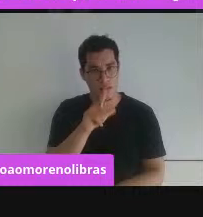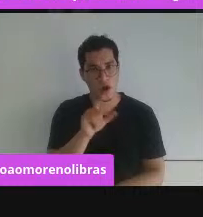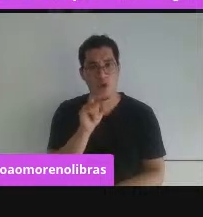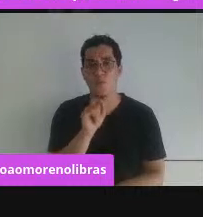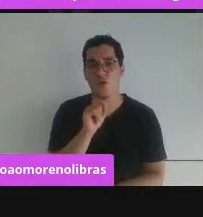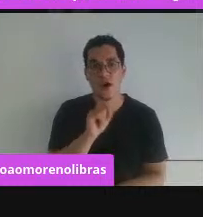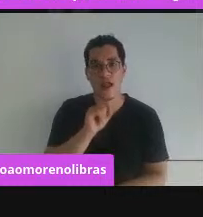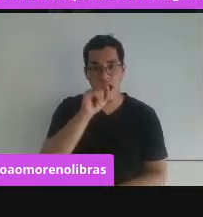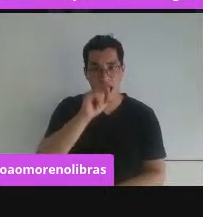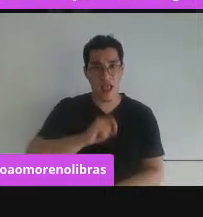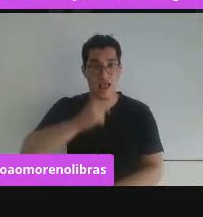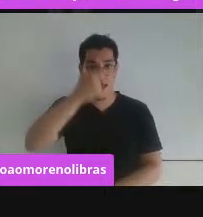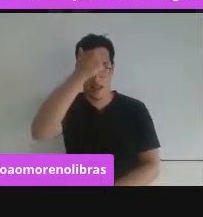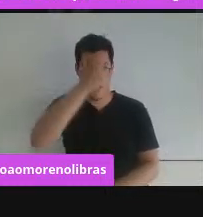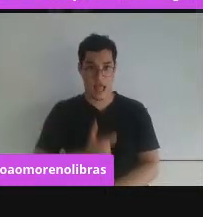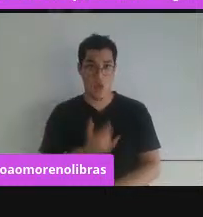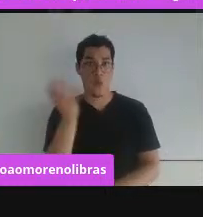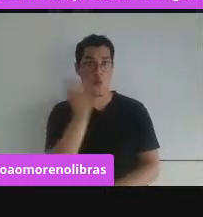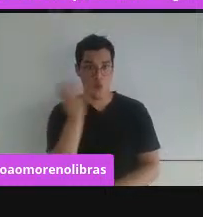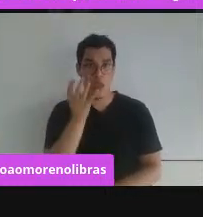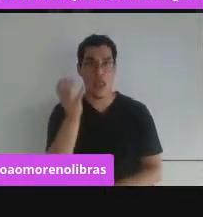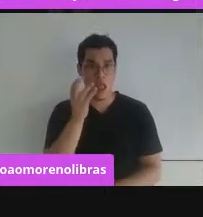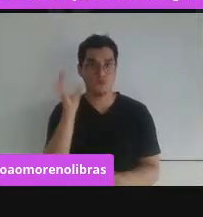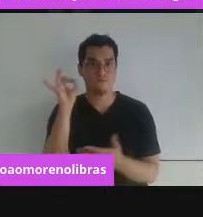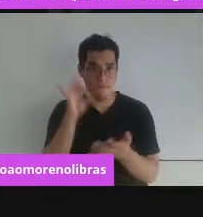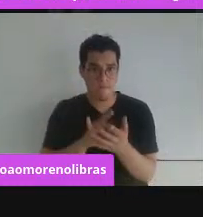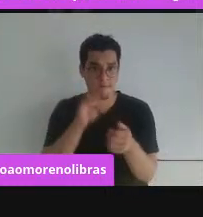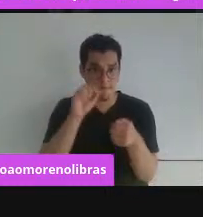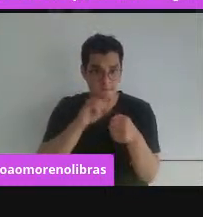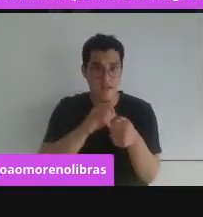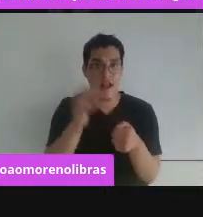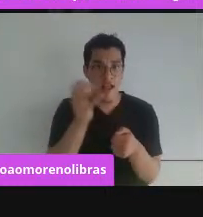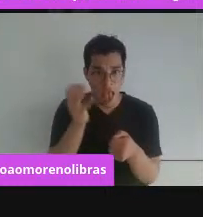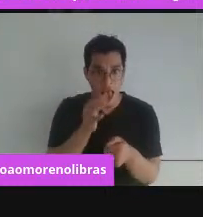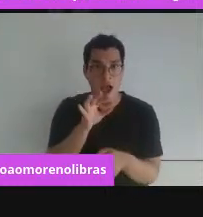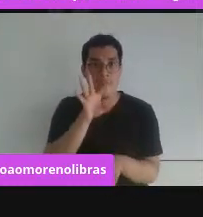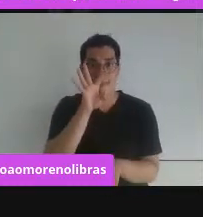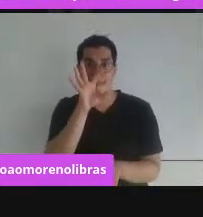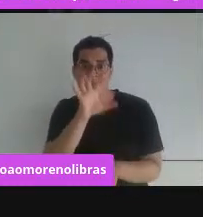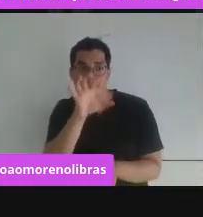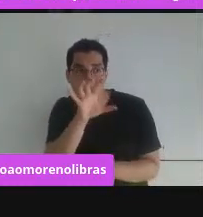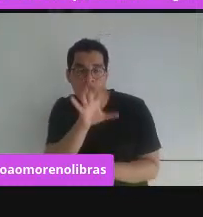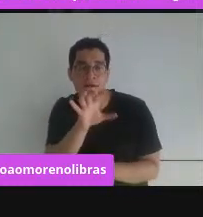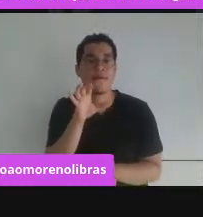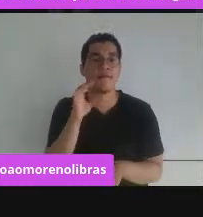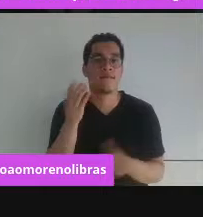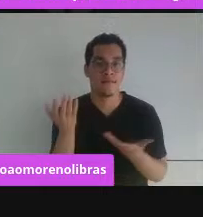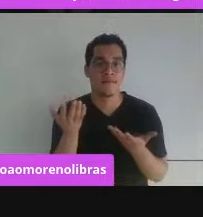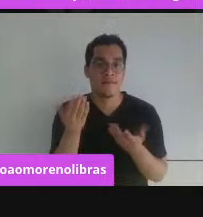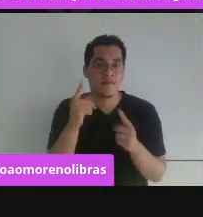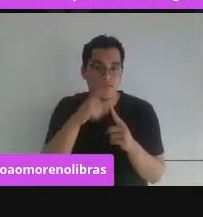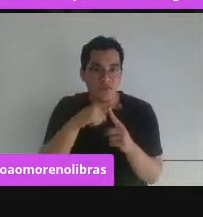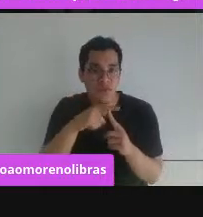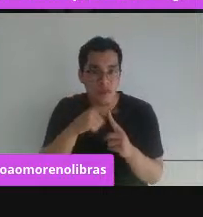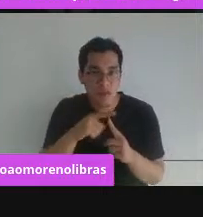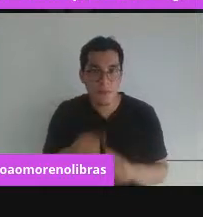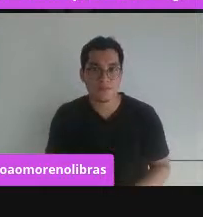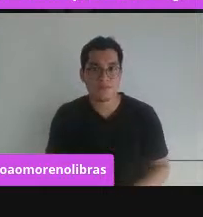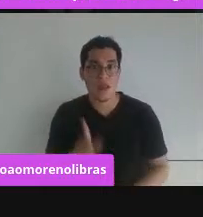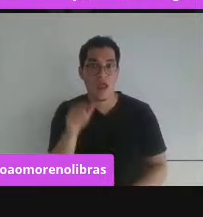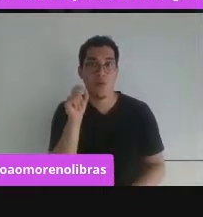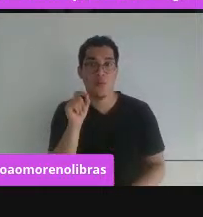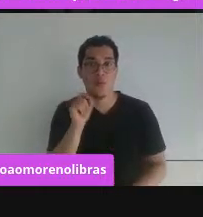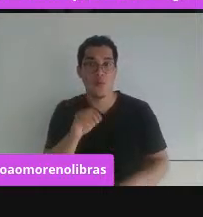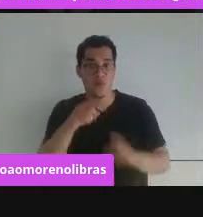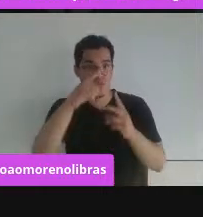sintetizar, tá certo? Então, ela tem sua origem em um conflito e se subdivide em três tipos: fulgurante, polêmica e indireta.